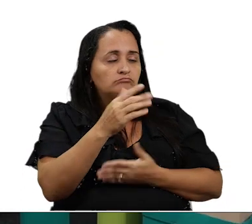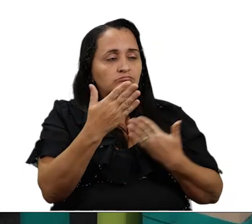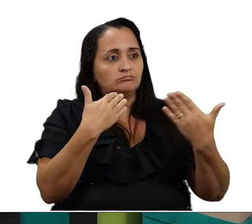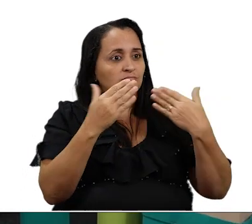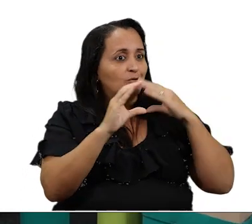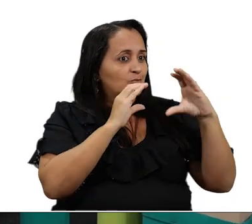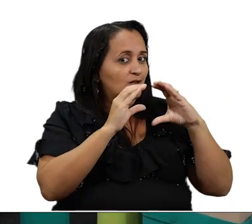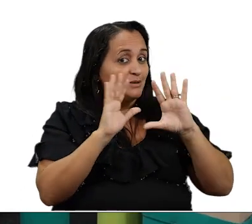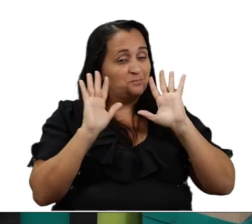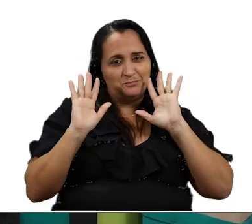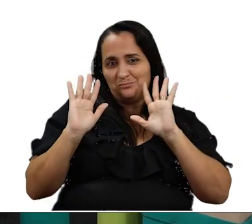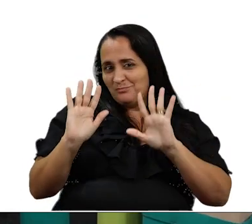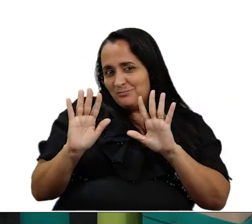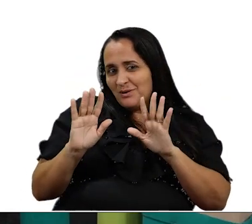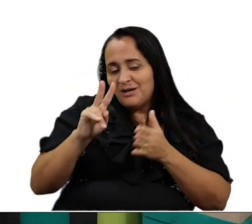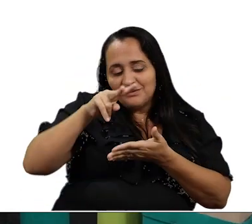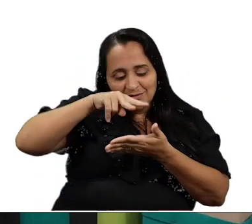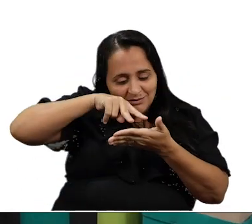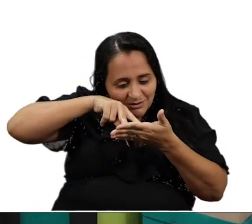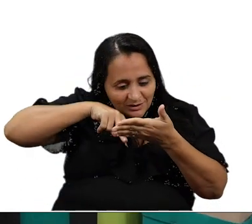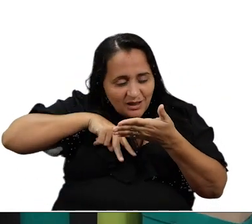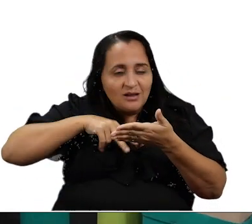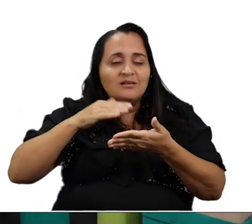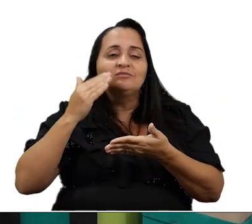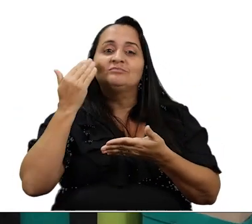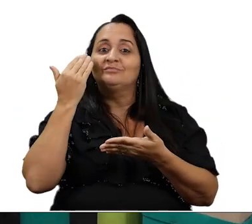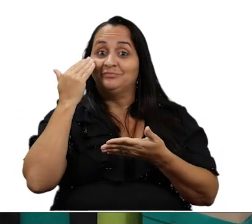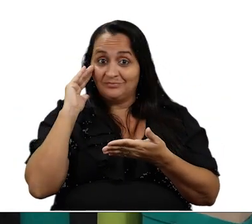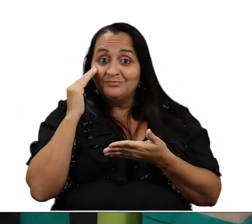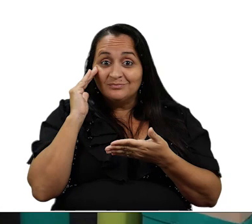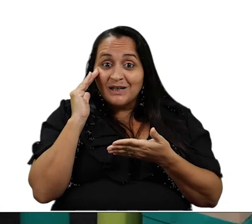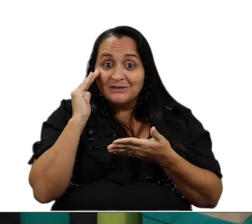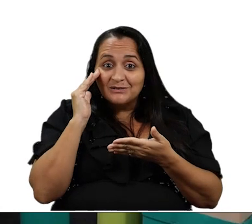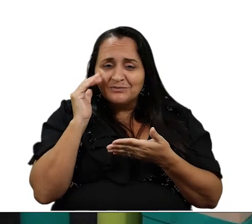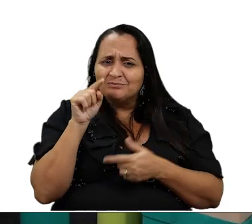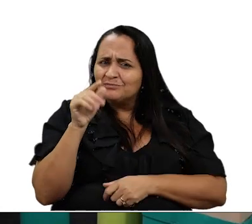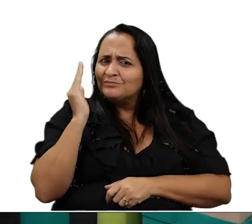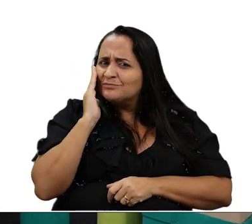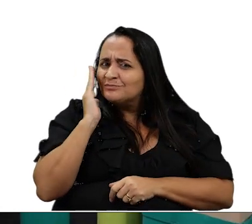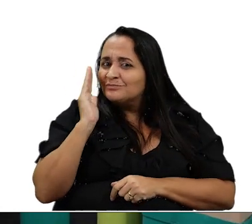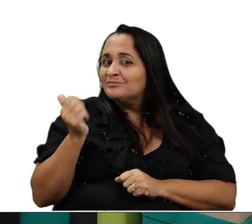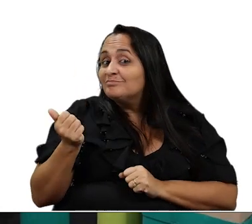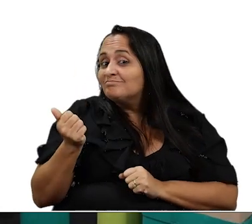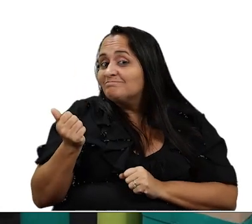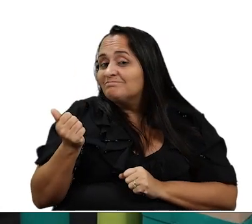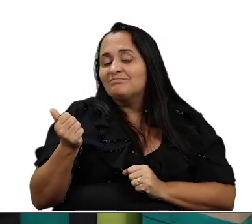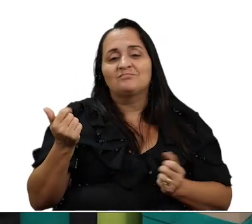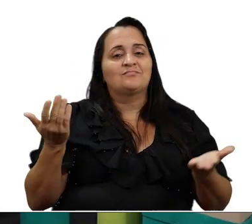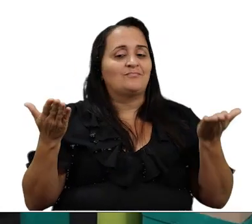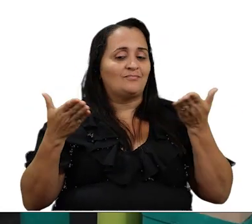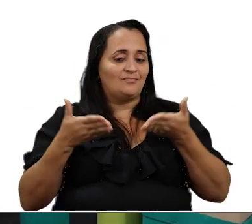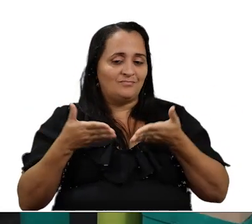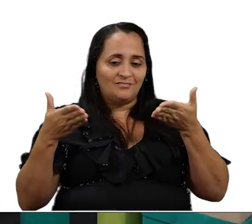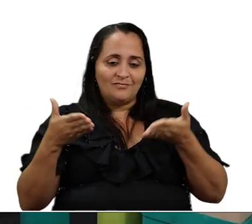fácil. Agora eu quero saber se você entende o que você lê ali no papel. Hoje a nossa